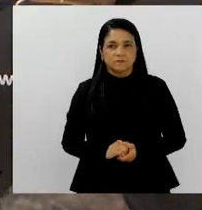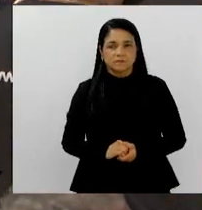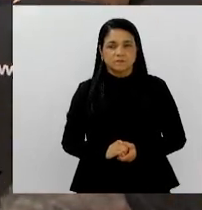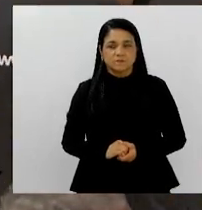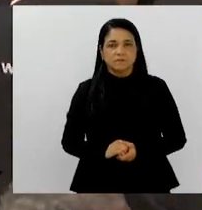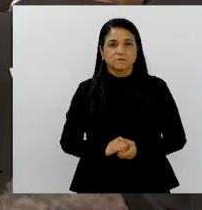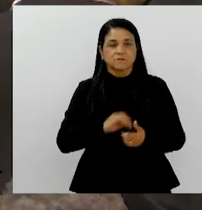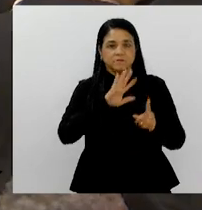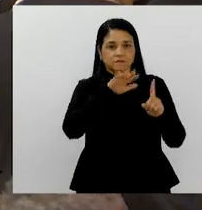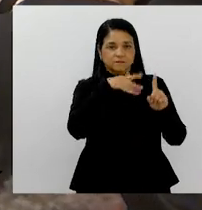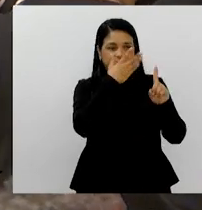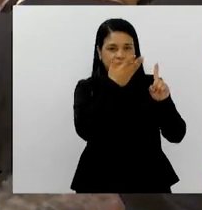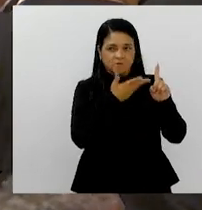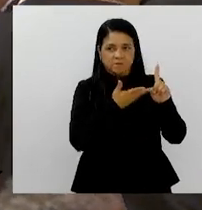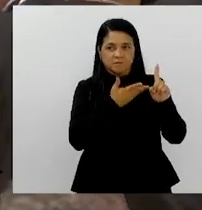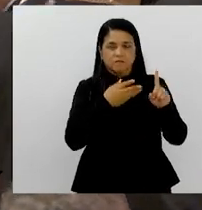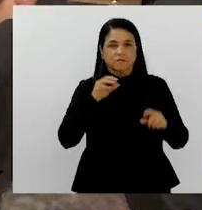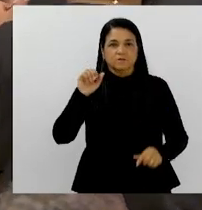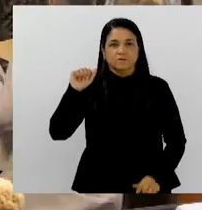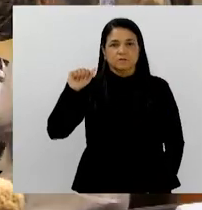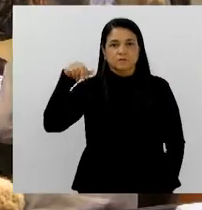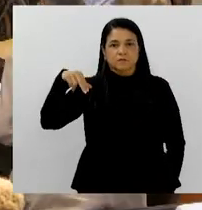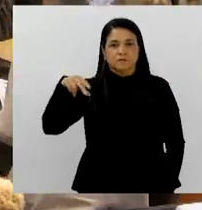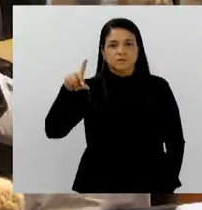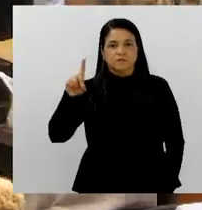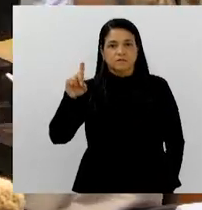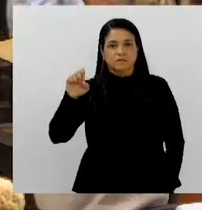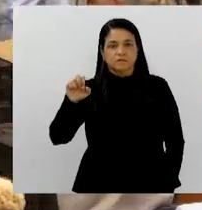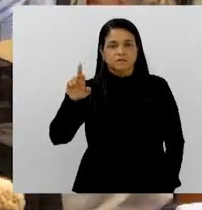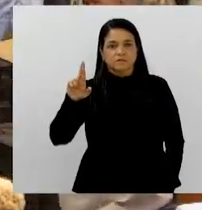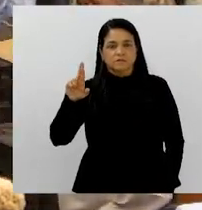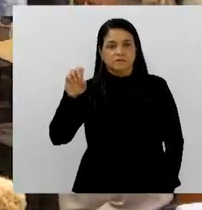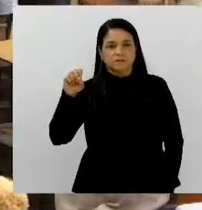Próximo agraciado, Anderson Riff.